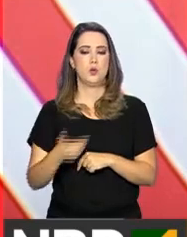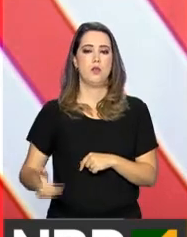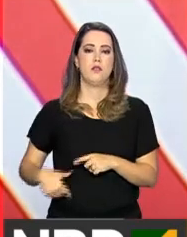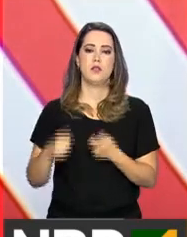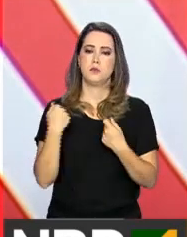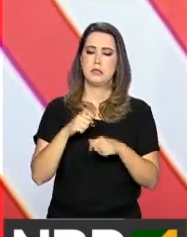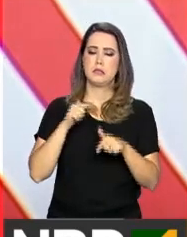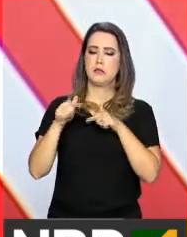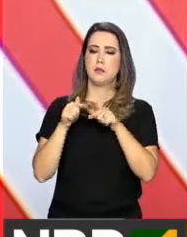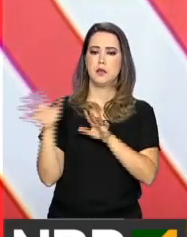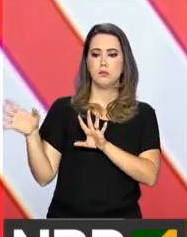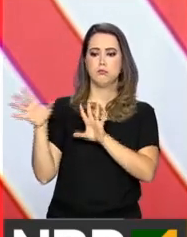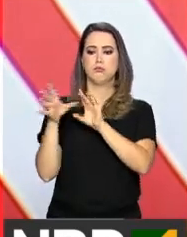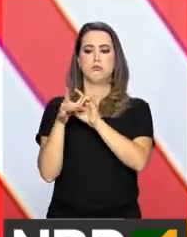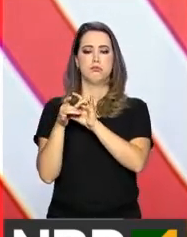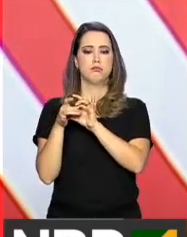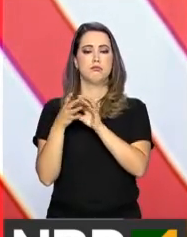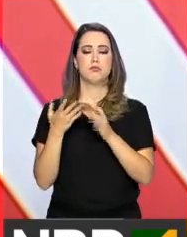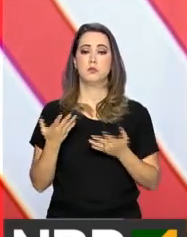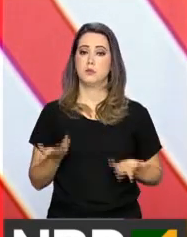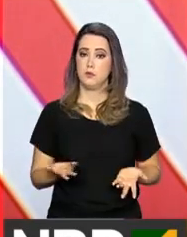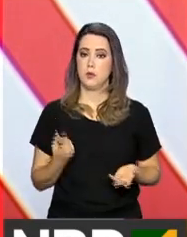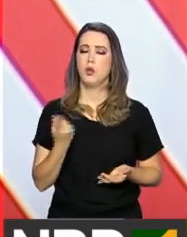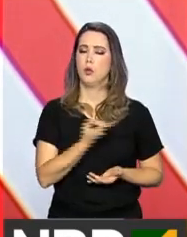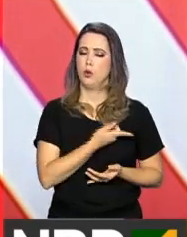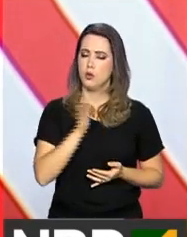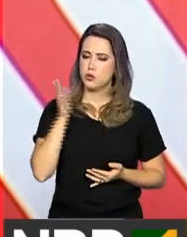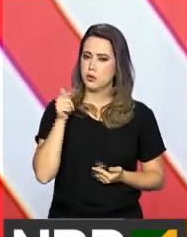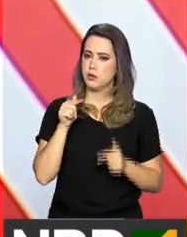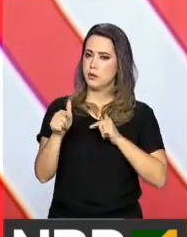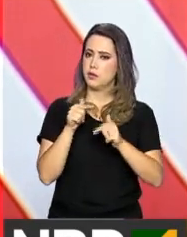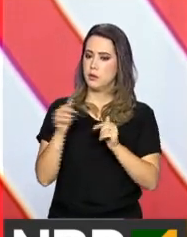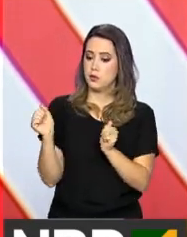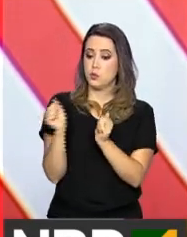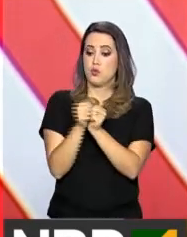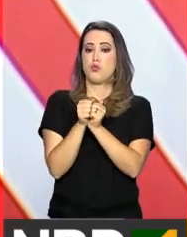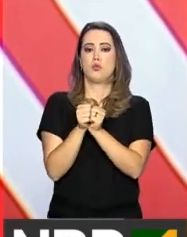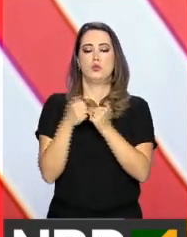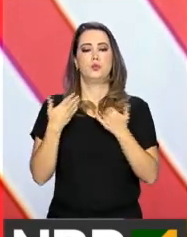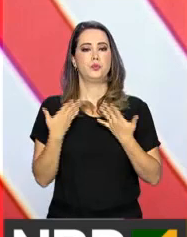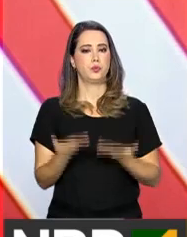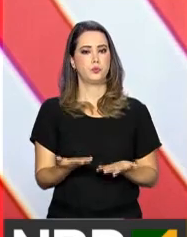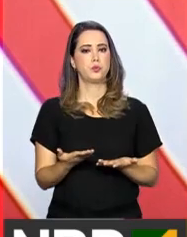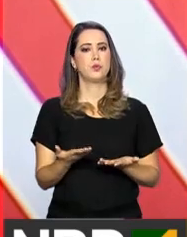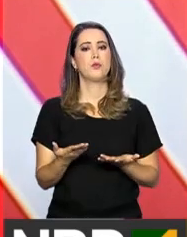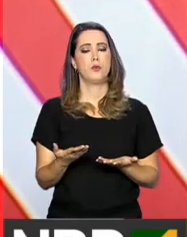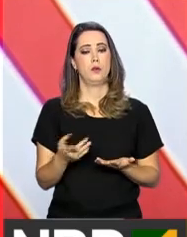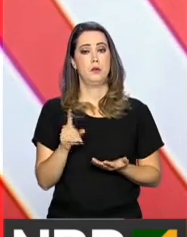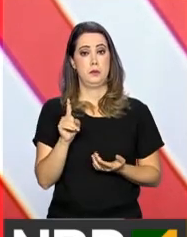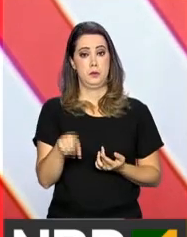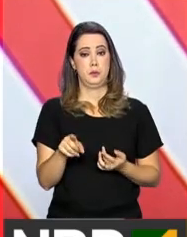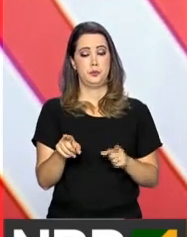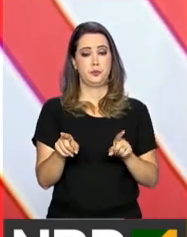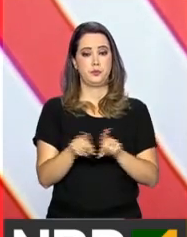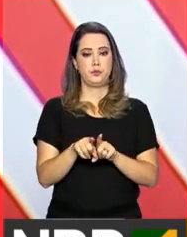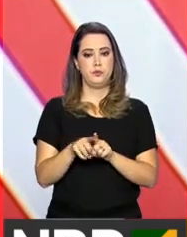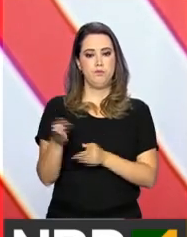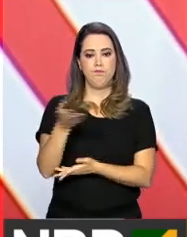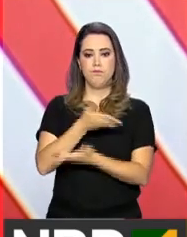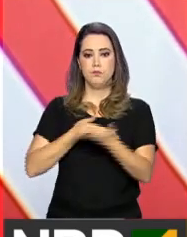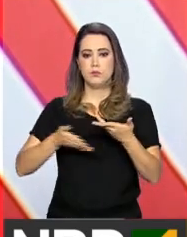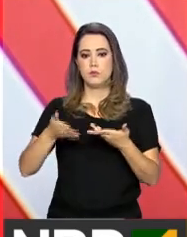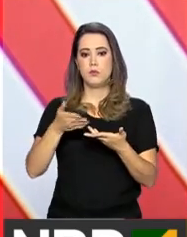devemos trabalhar. E é o que temos feito. Também na relação com os Estados